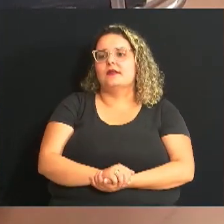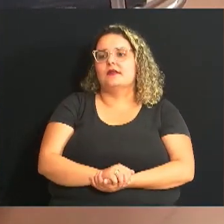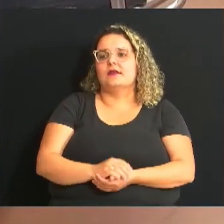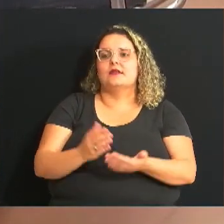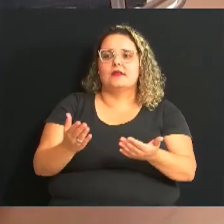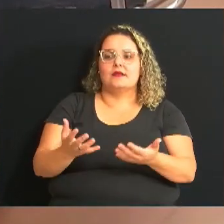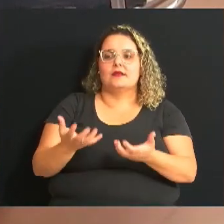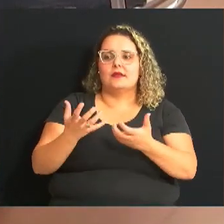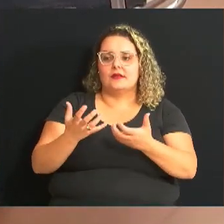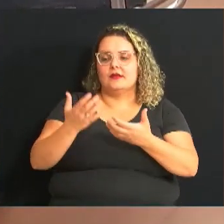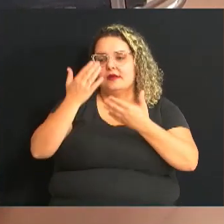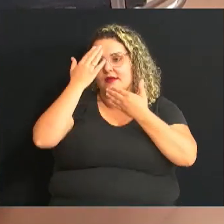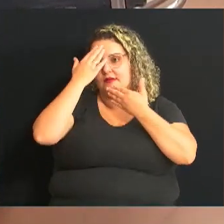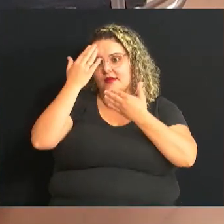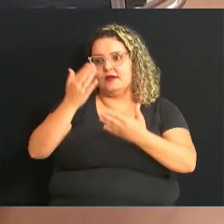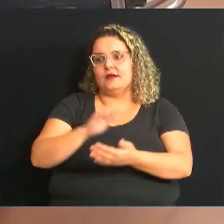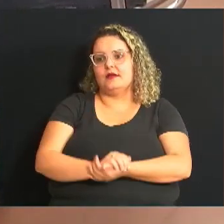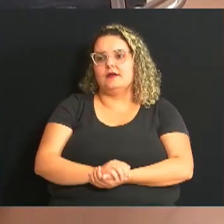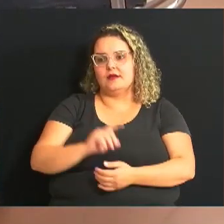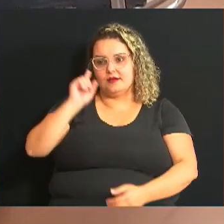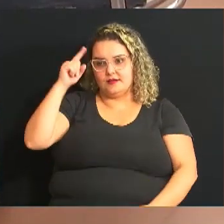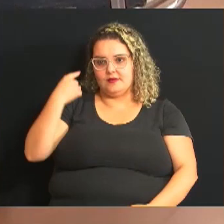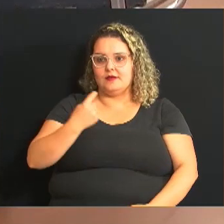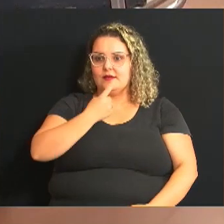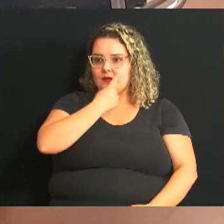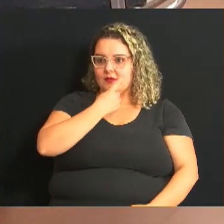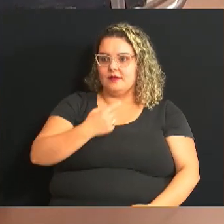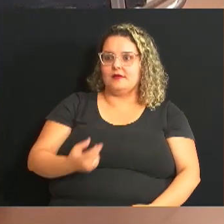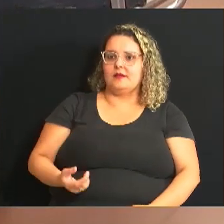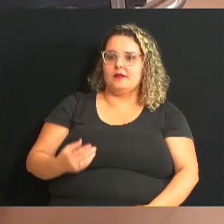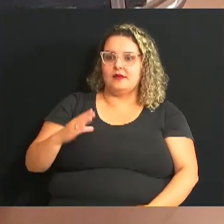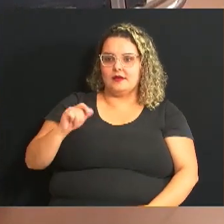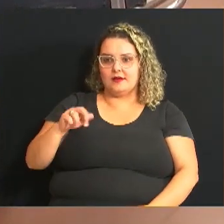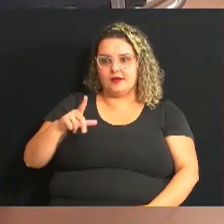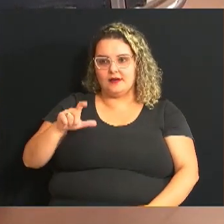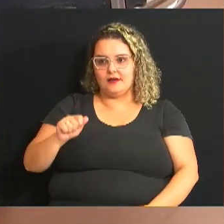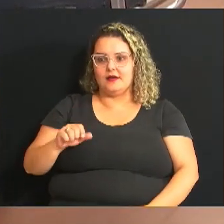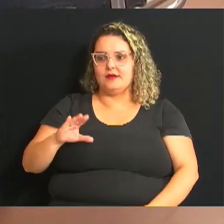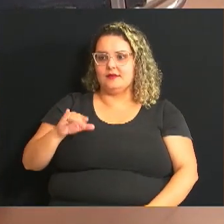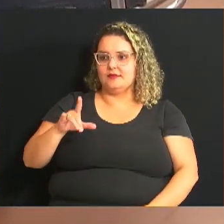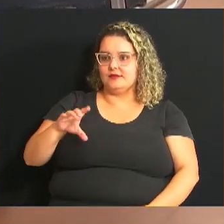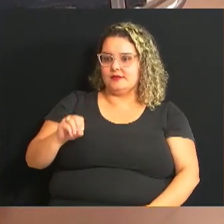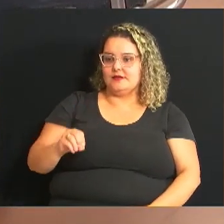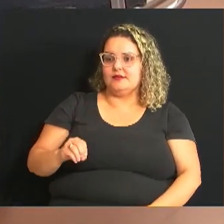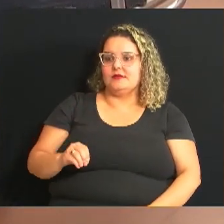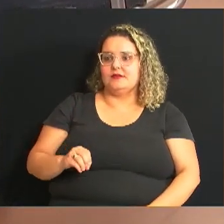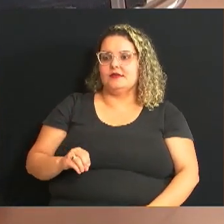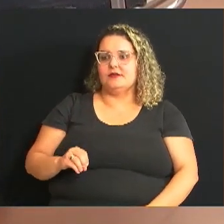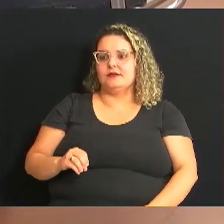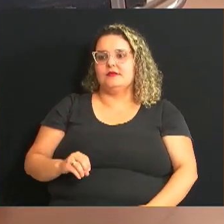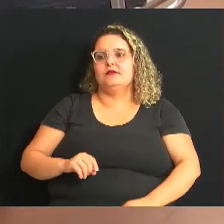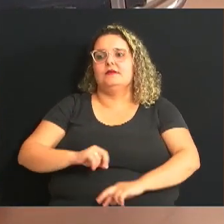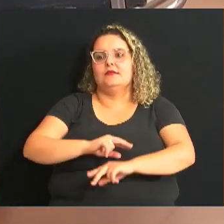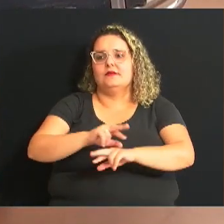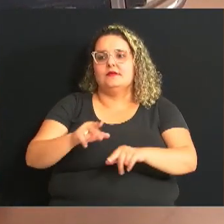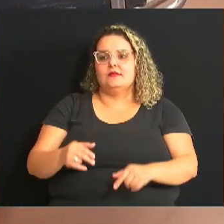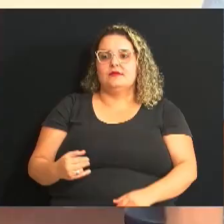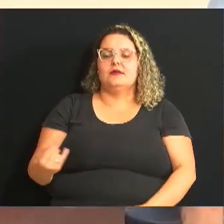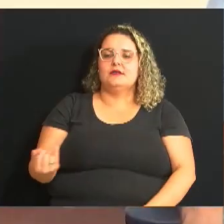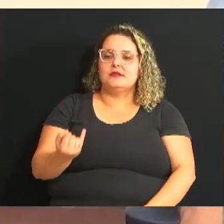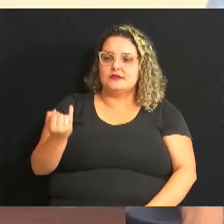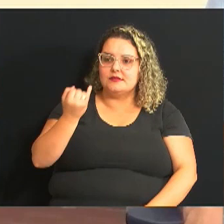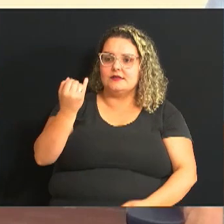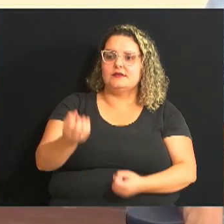quero agradecer, né, Mirna, a presença da Carla, do Cido, né, que vieram trazer tantas informações importantes.